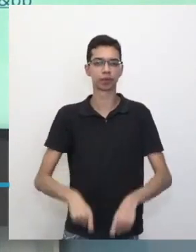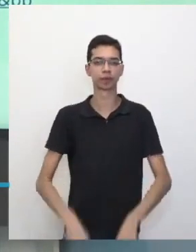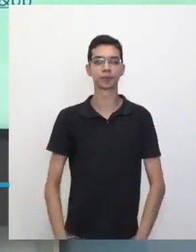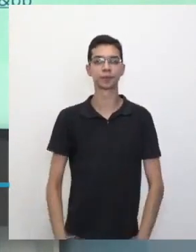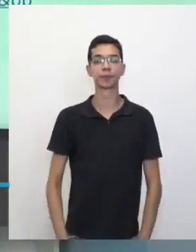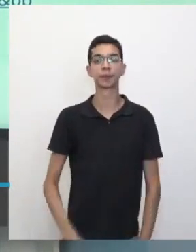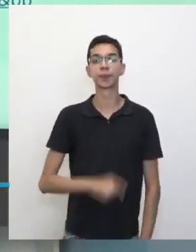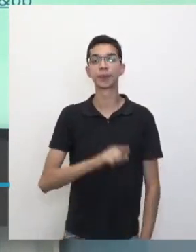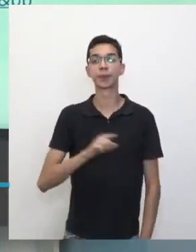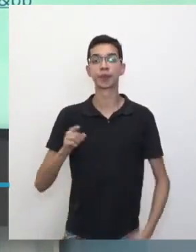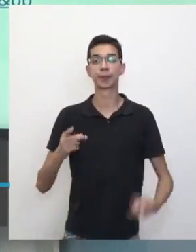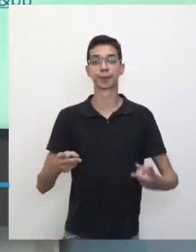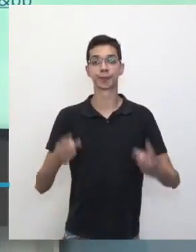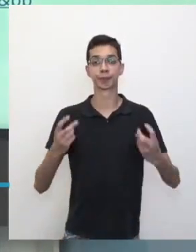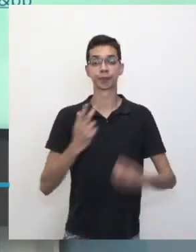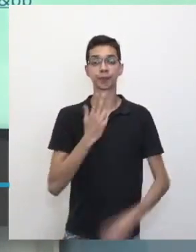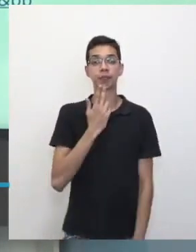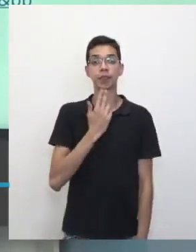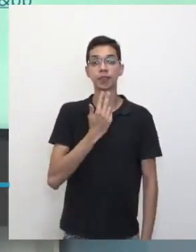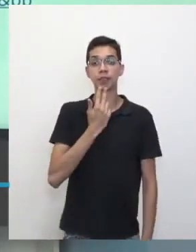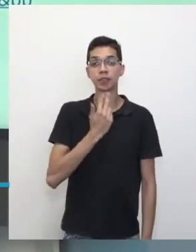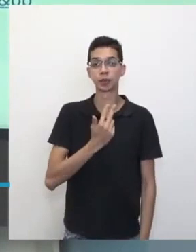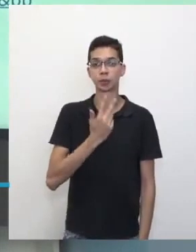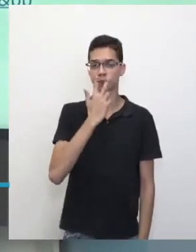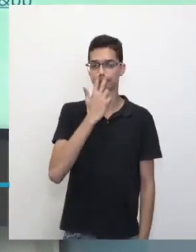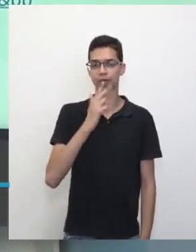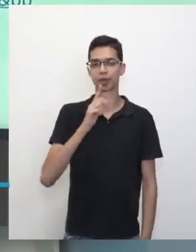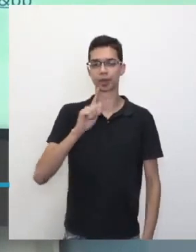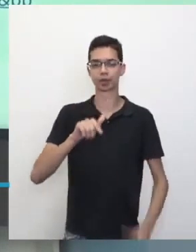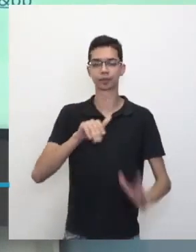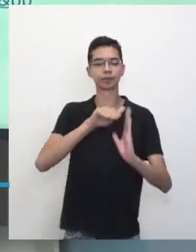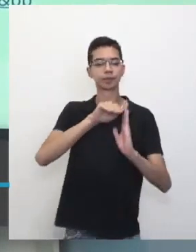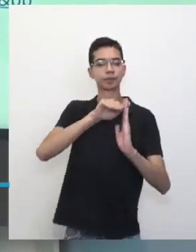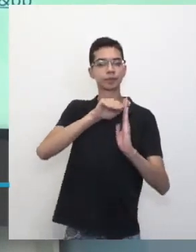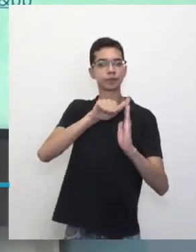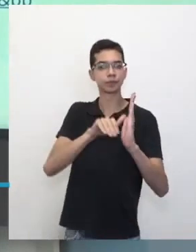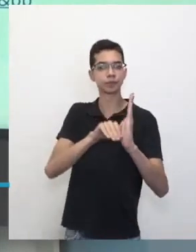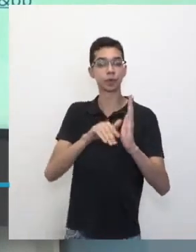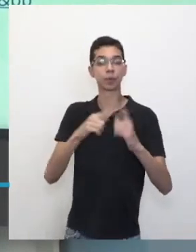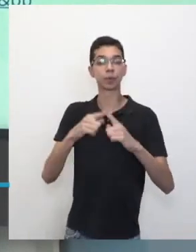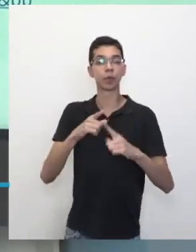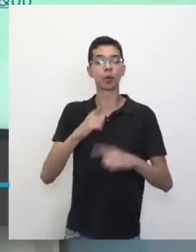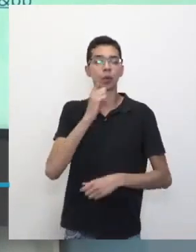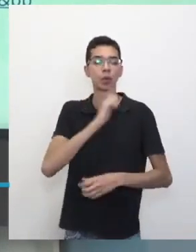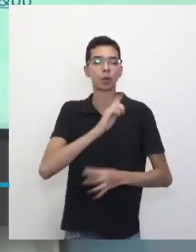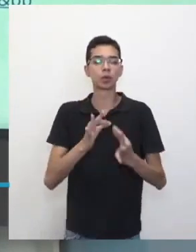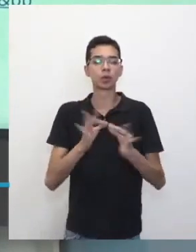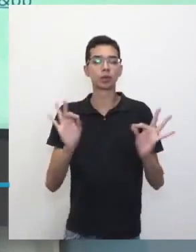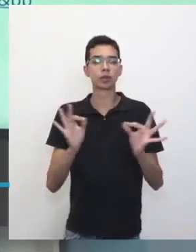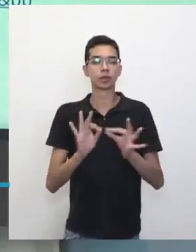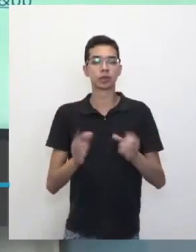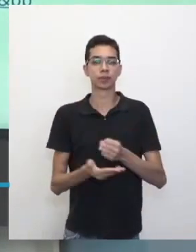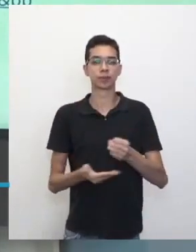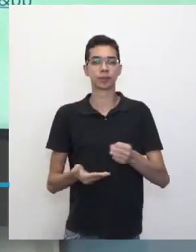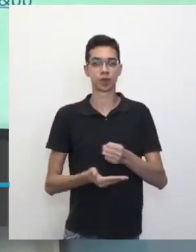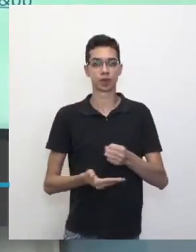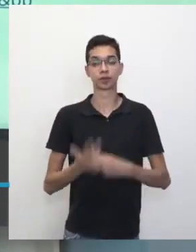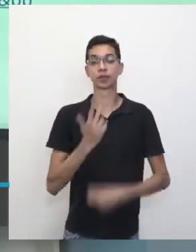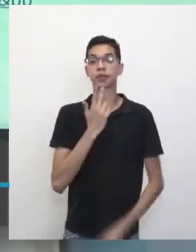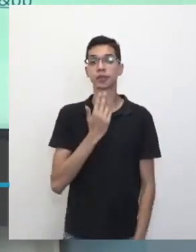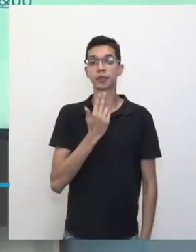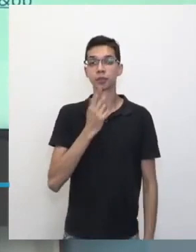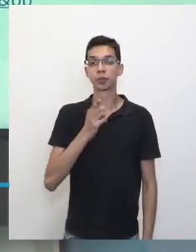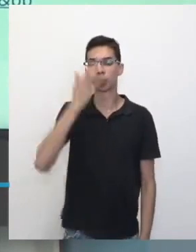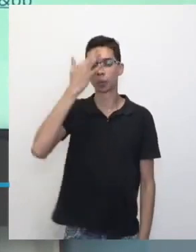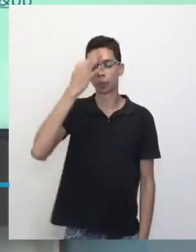o nível da língua para baixo, porque assim você consegue trabalhar só as estruturas básicas do idioma. E aí você consegue